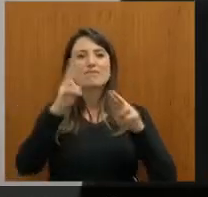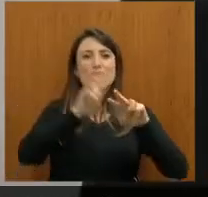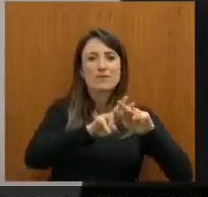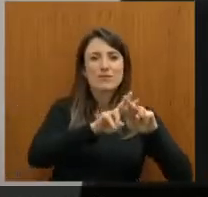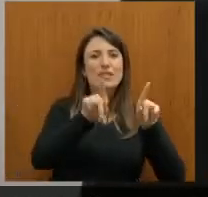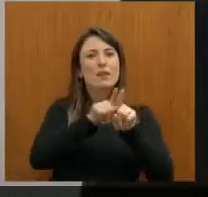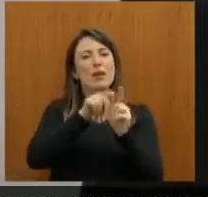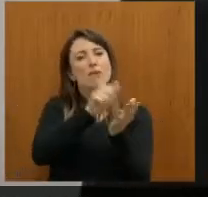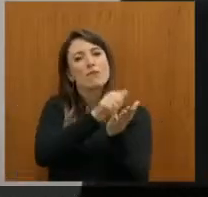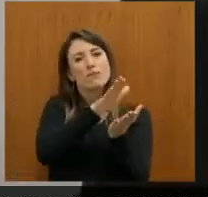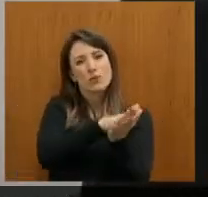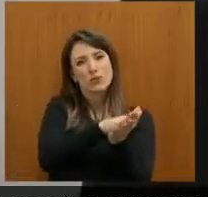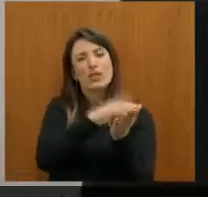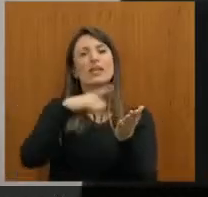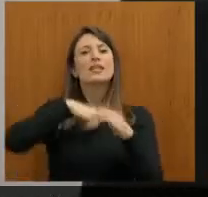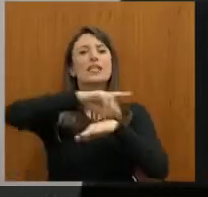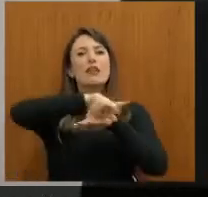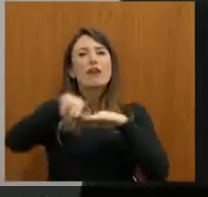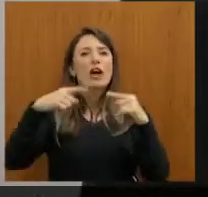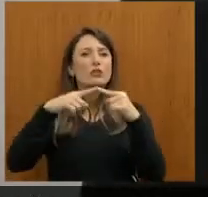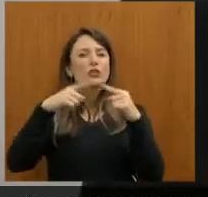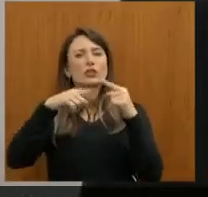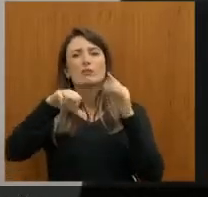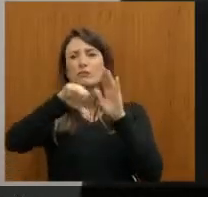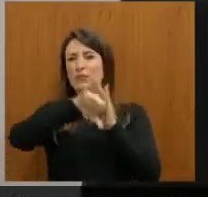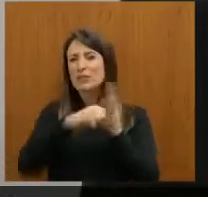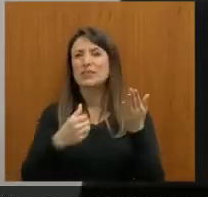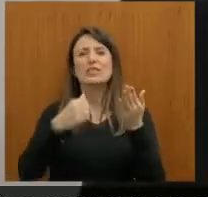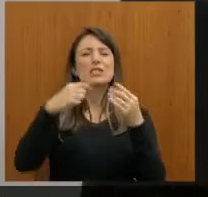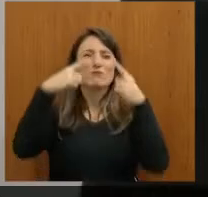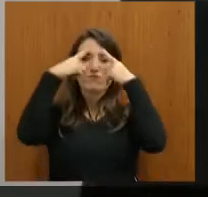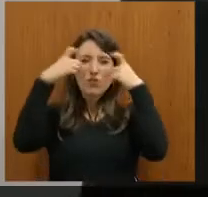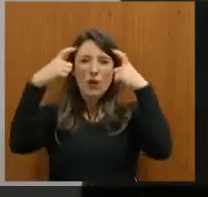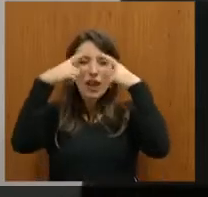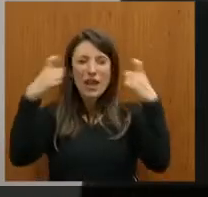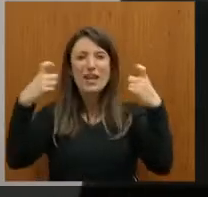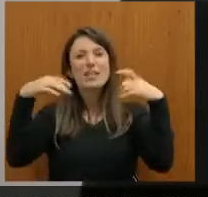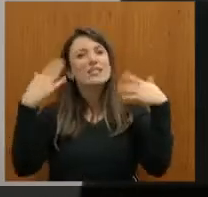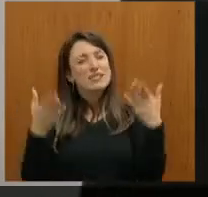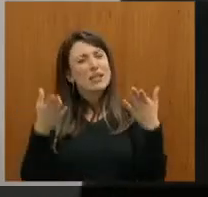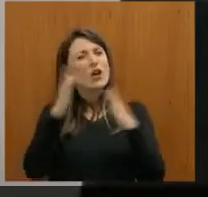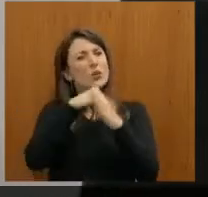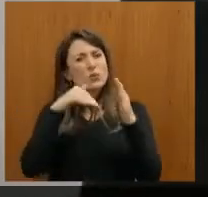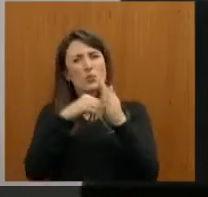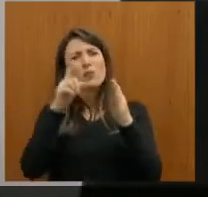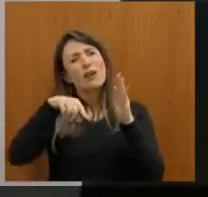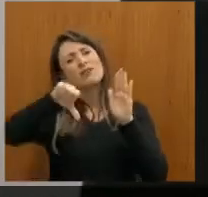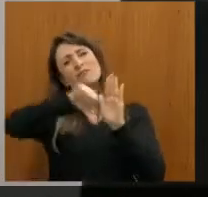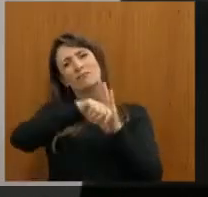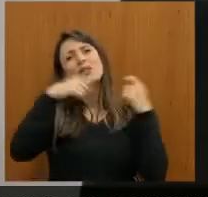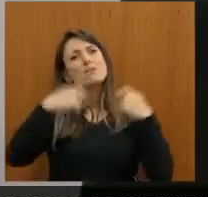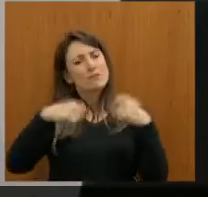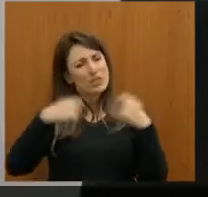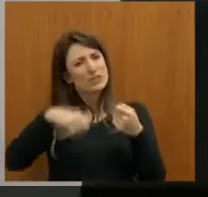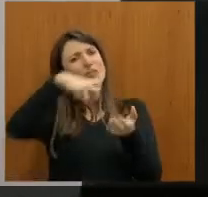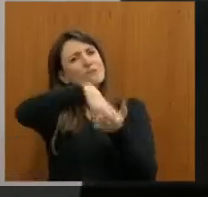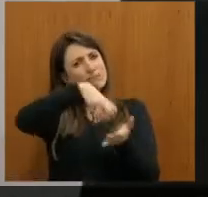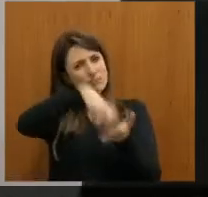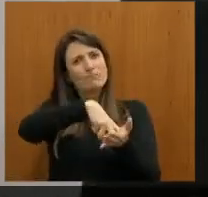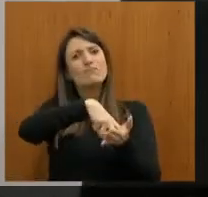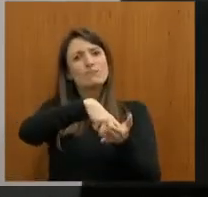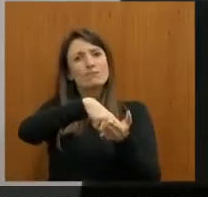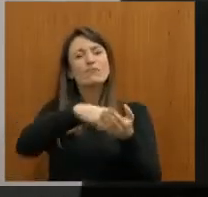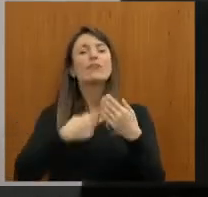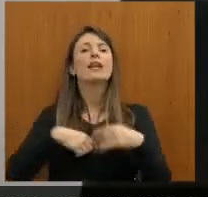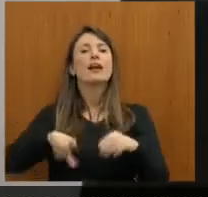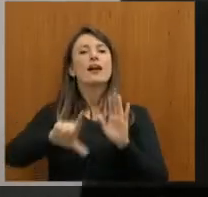existem muitos e diversos tipos de violência e que todos eles são criminosos e precisam ser combatidos e punidos além Maria da